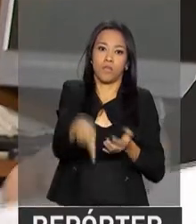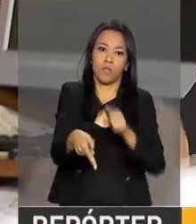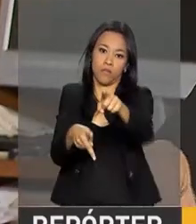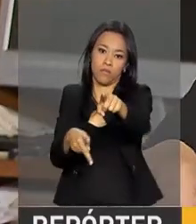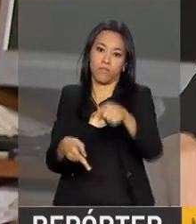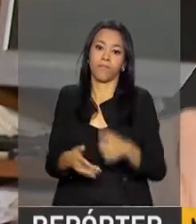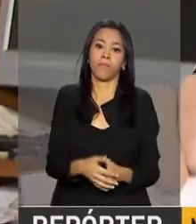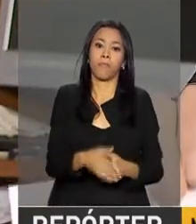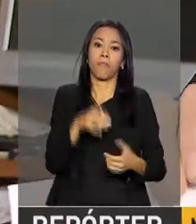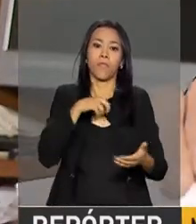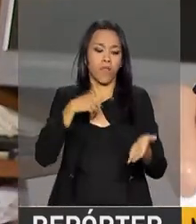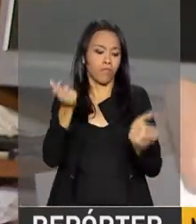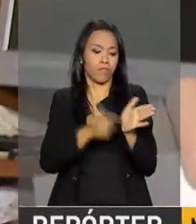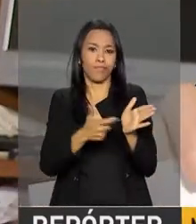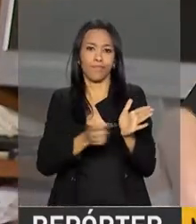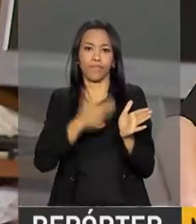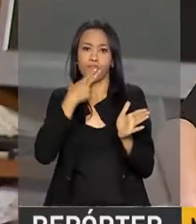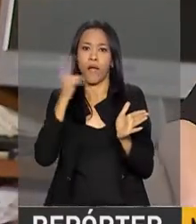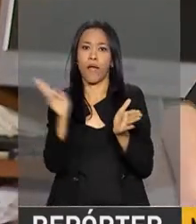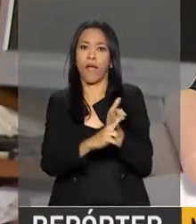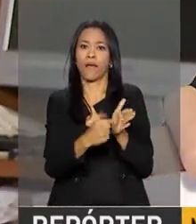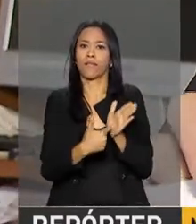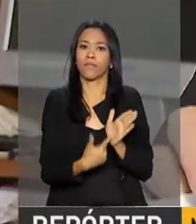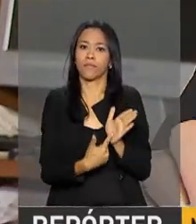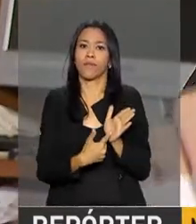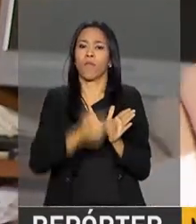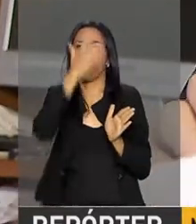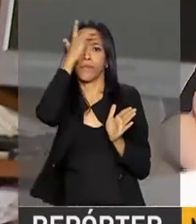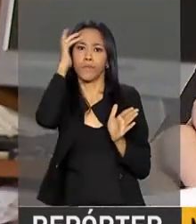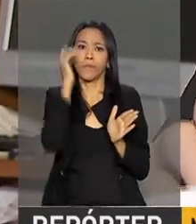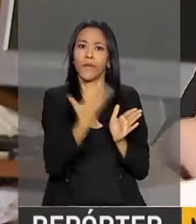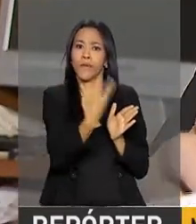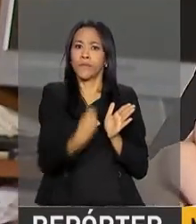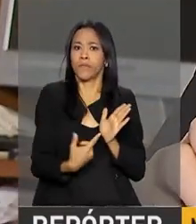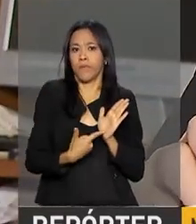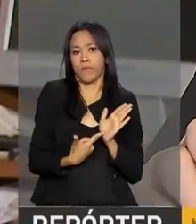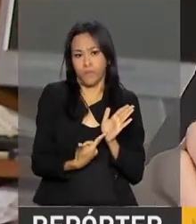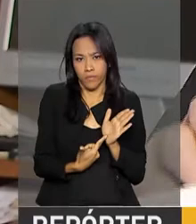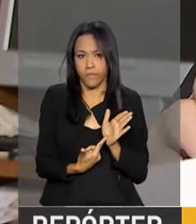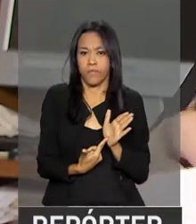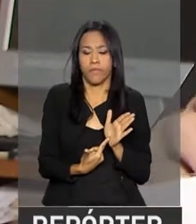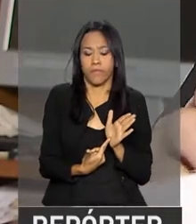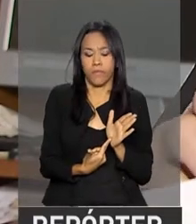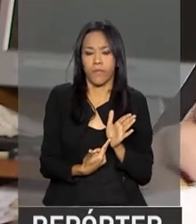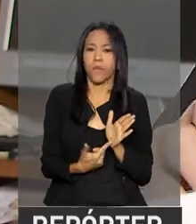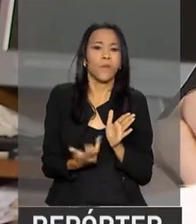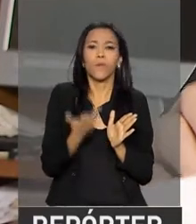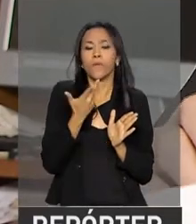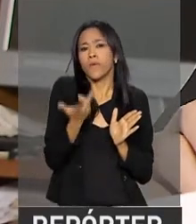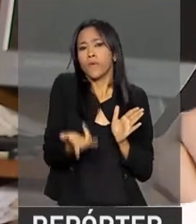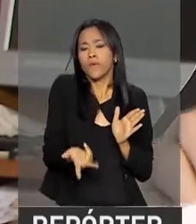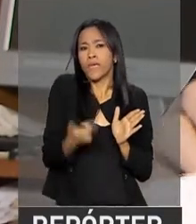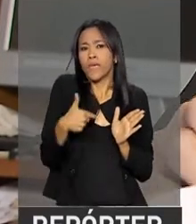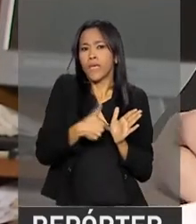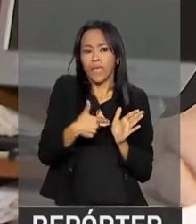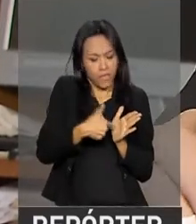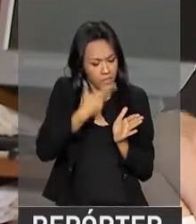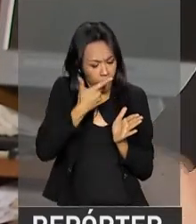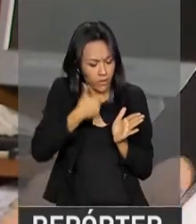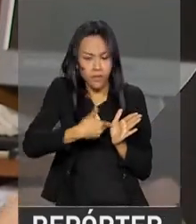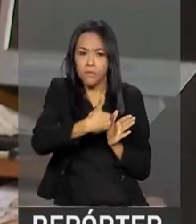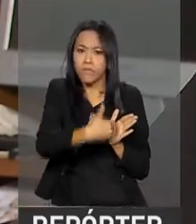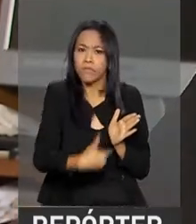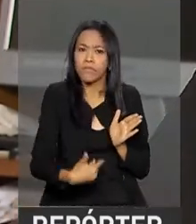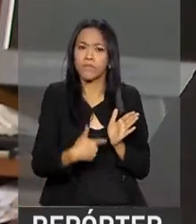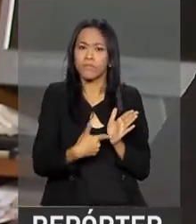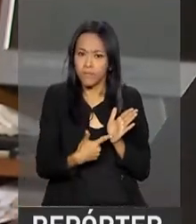uma carta que é da região norte onde uma pessoa recebeu essa carta e o que é que esse escritório está dizendo